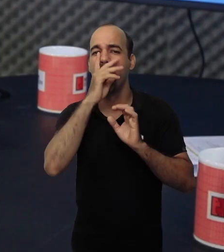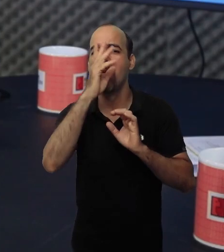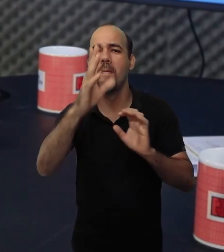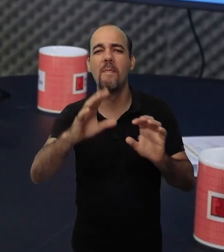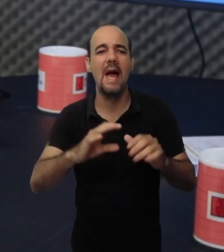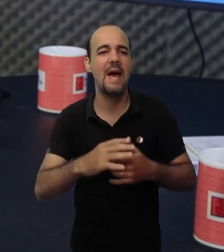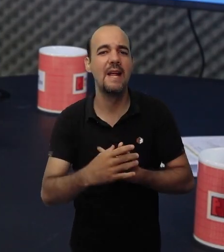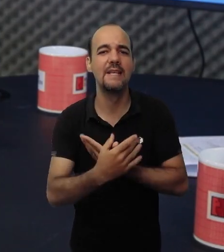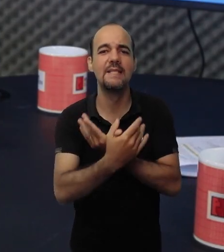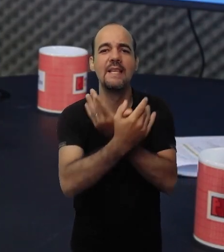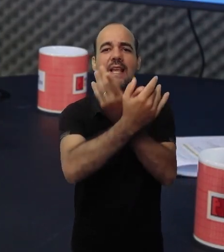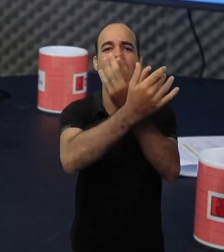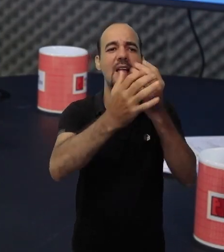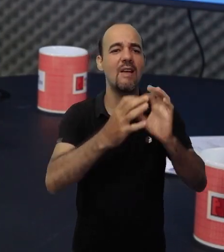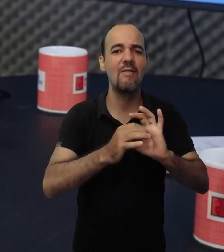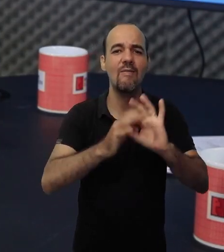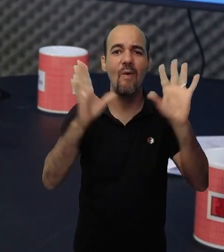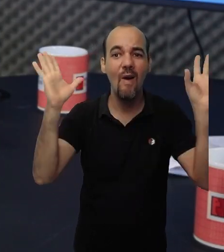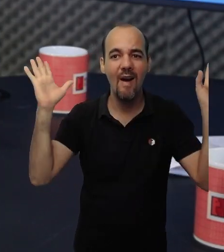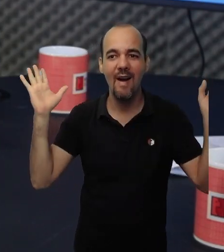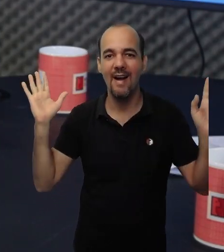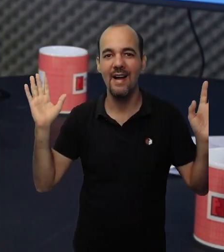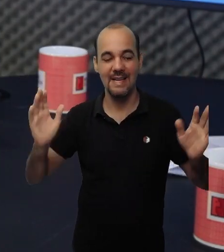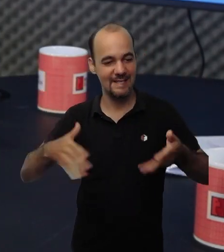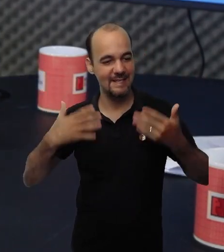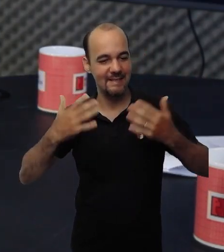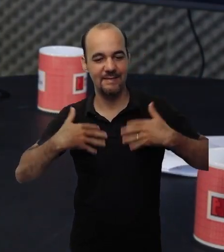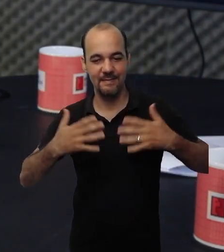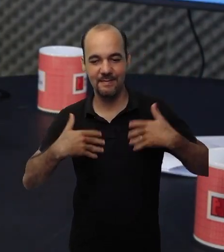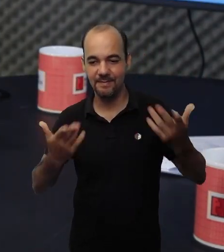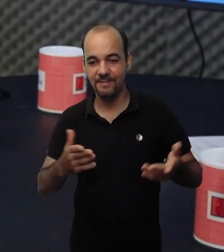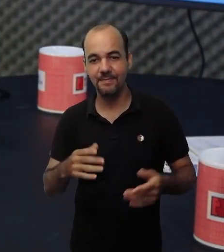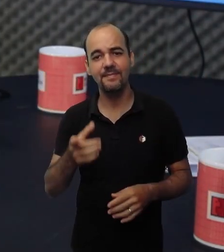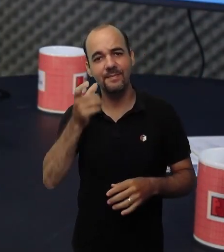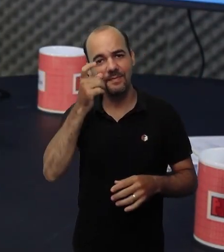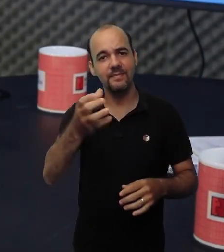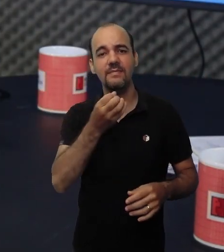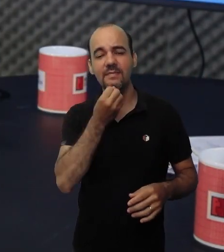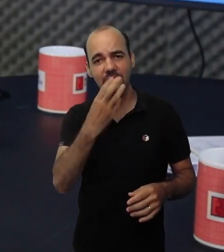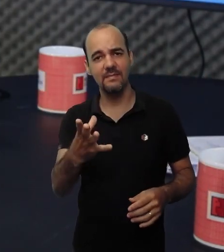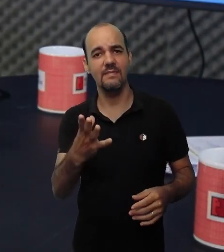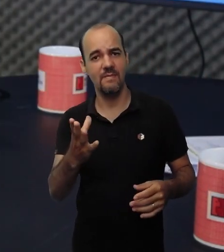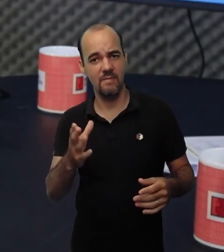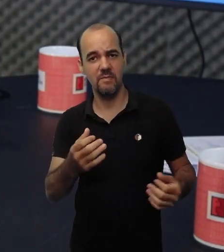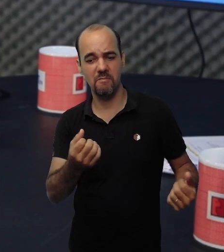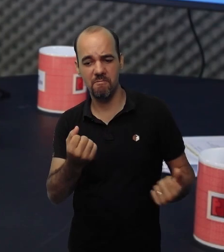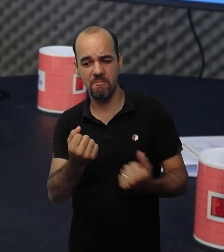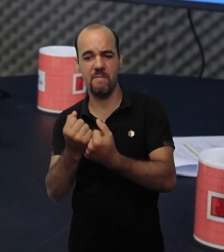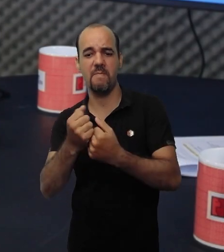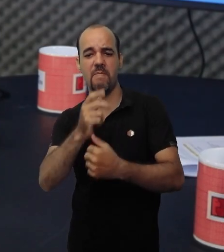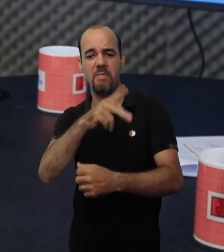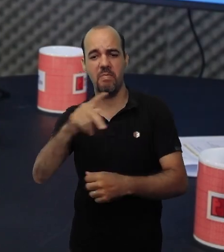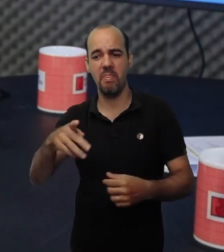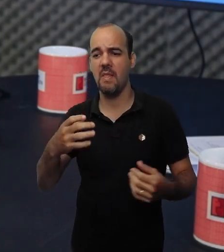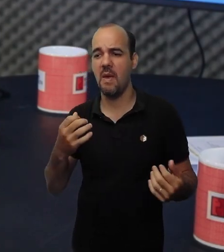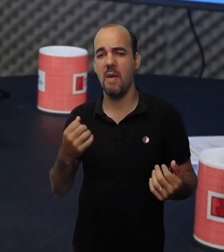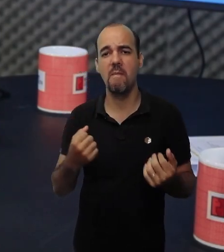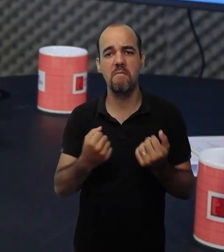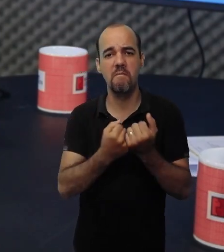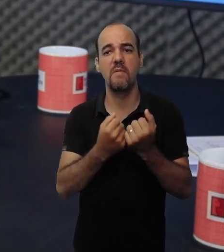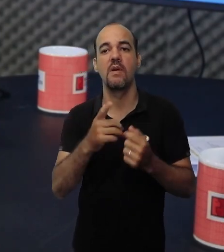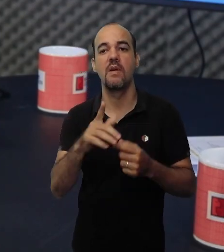A gente produz um furacão. E é bem interessante e é algo bom, porque quando o professor